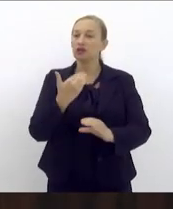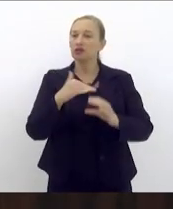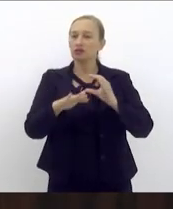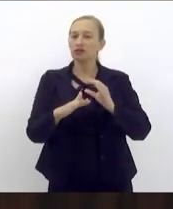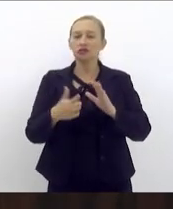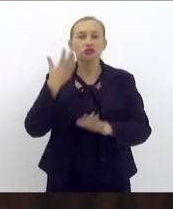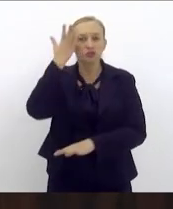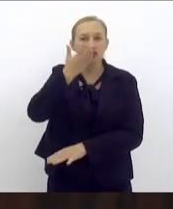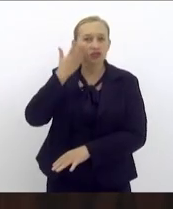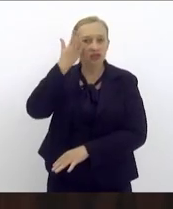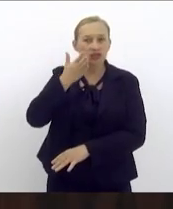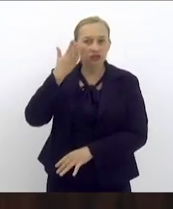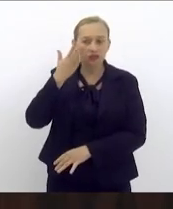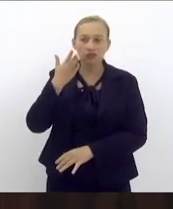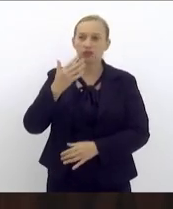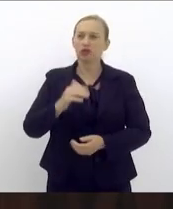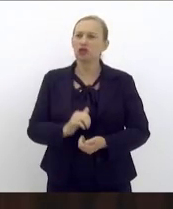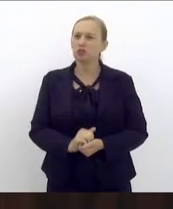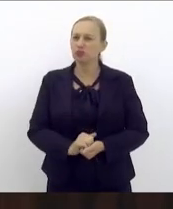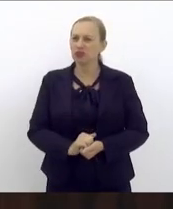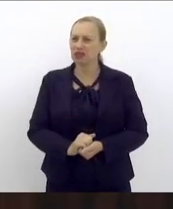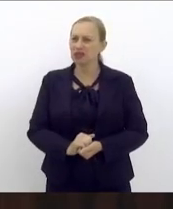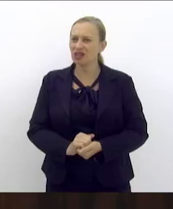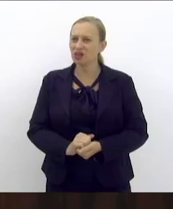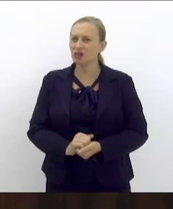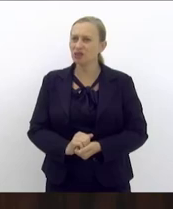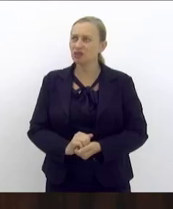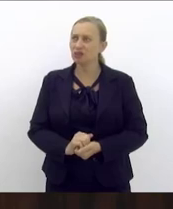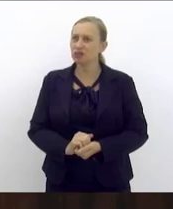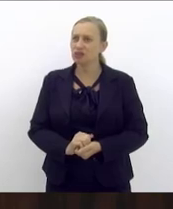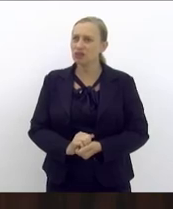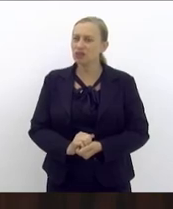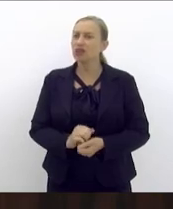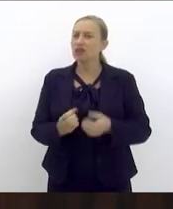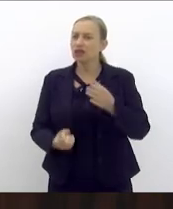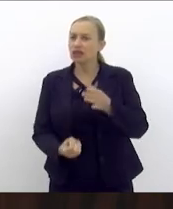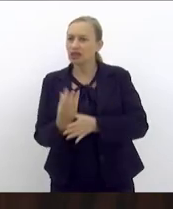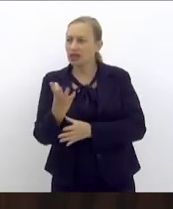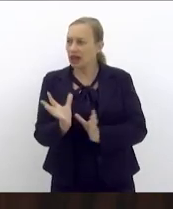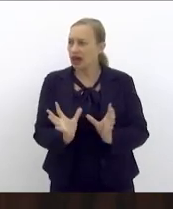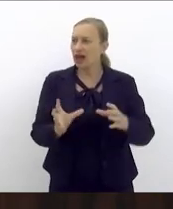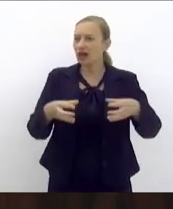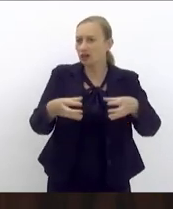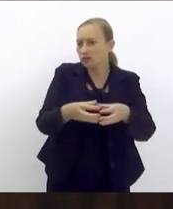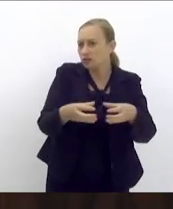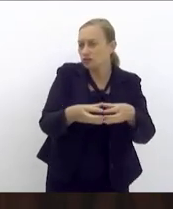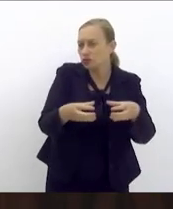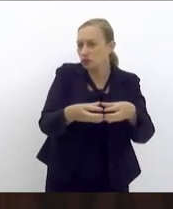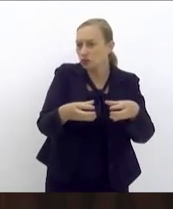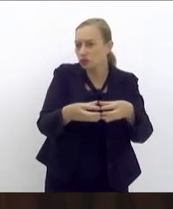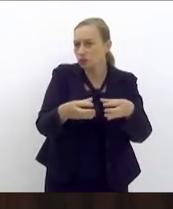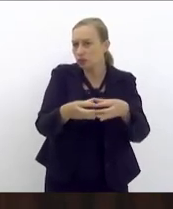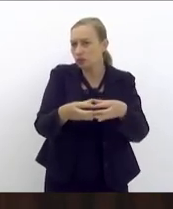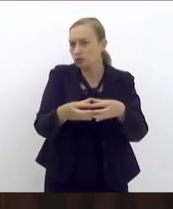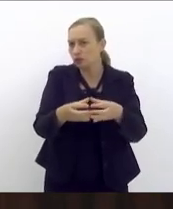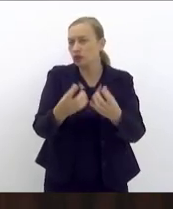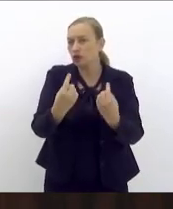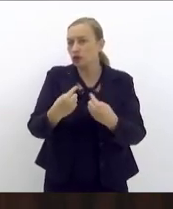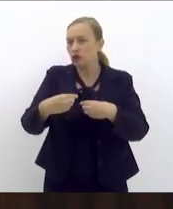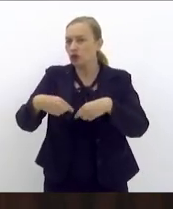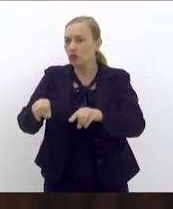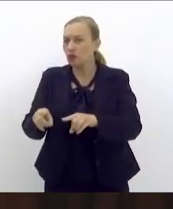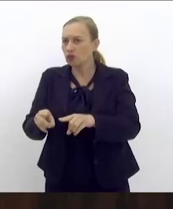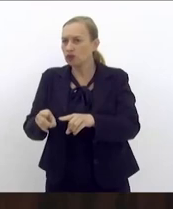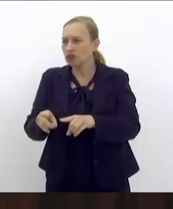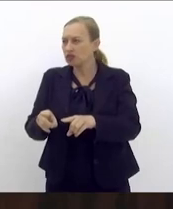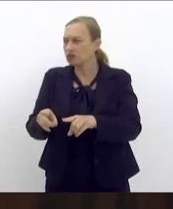mensagem dispondo sobre a implantação de uma unidade especializada em crimes raciais e delitos de intolerância no município de Duque de